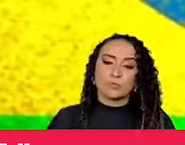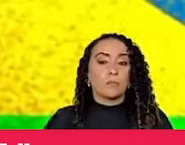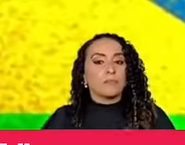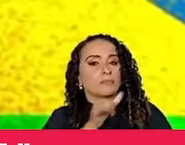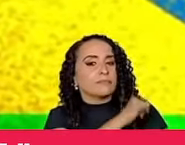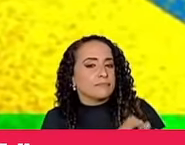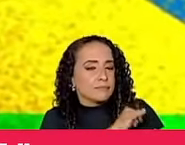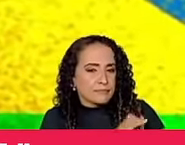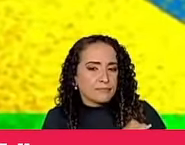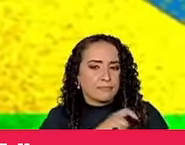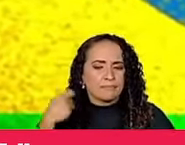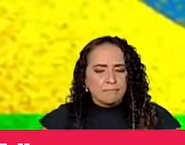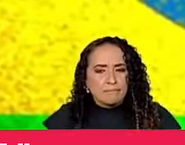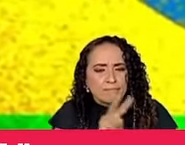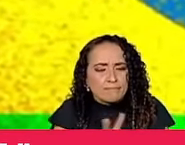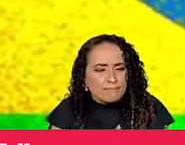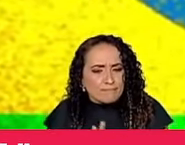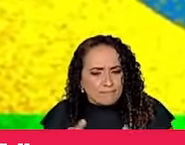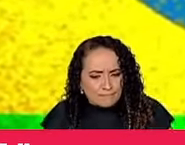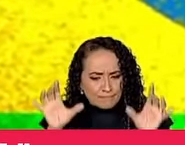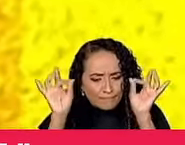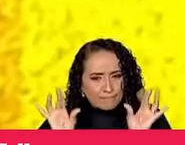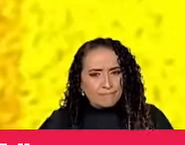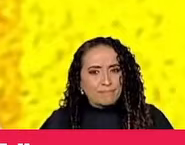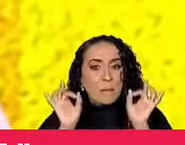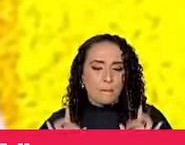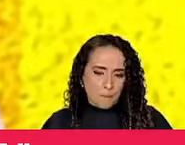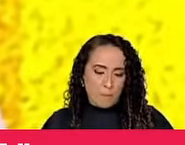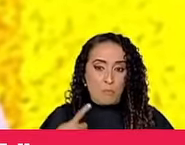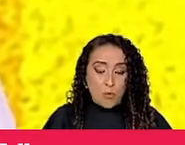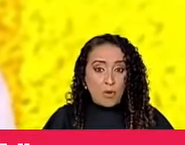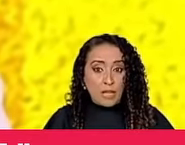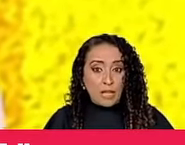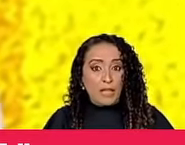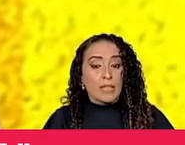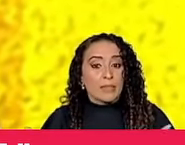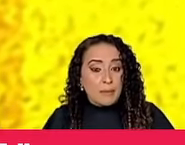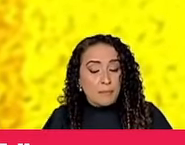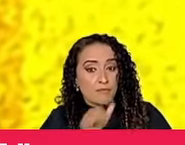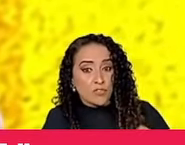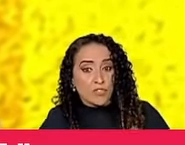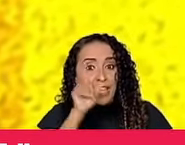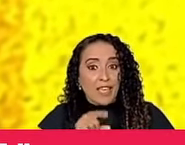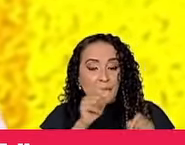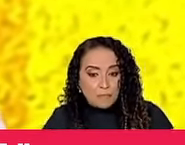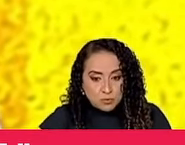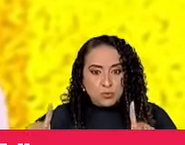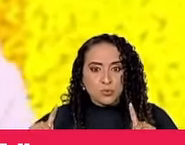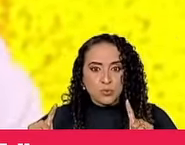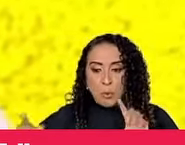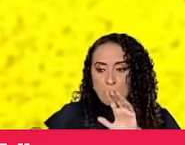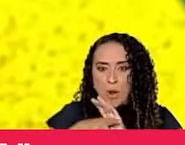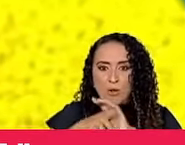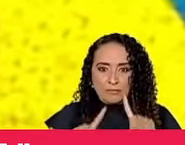mas o Rio de Janeiro tem que ser cuidado de uma forma muito especial, porque, além de tudo, o Rio de Janeiro é o cartão postal desse